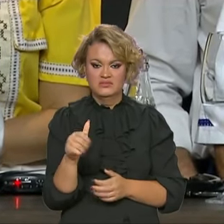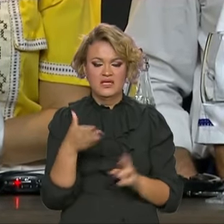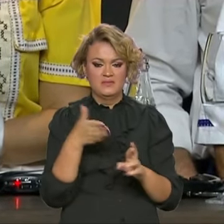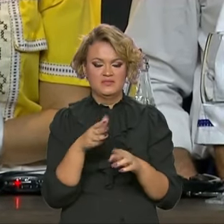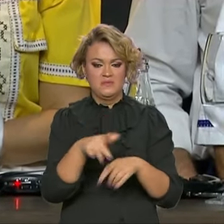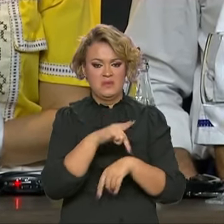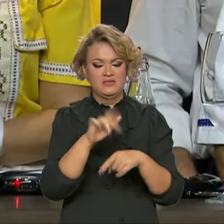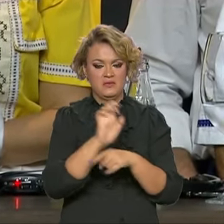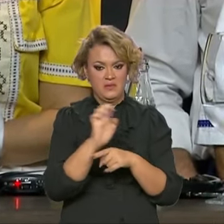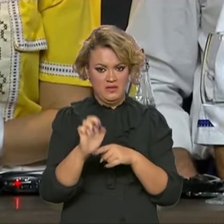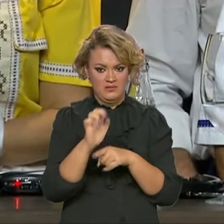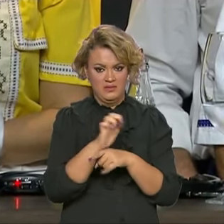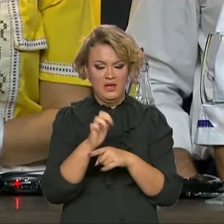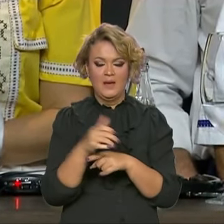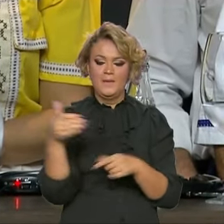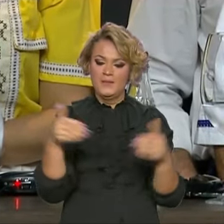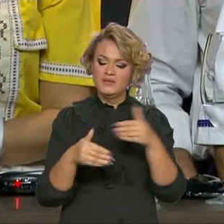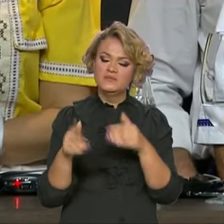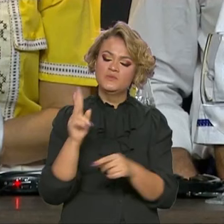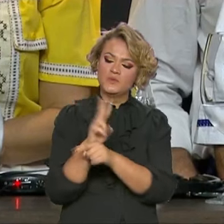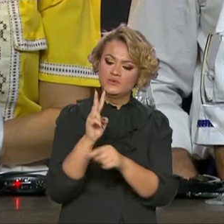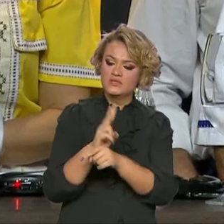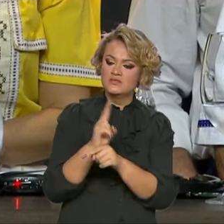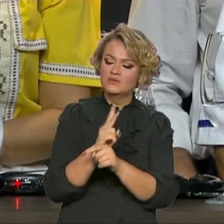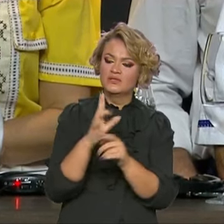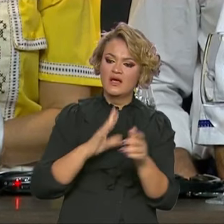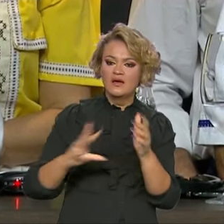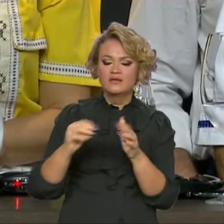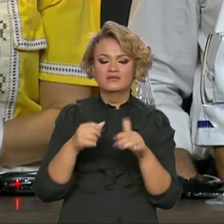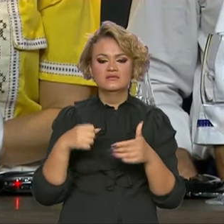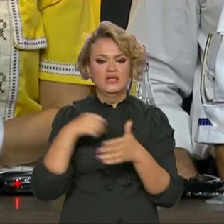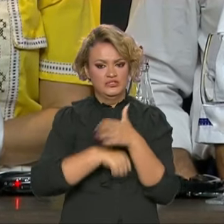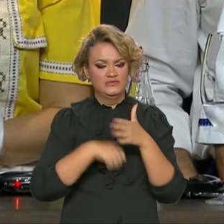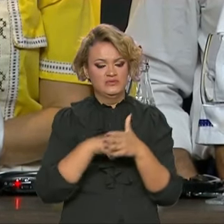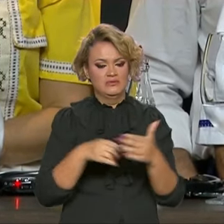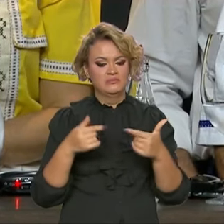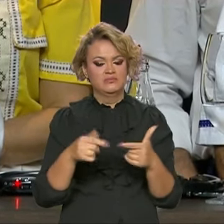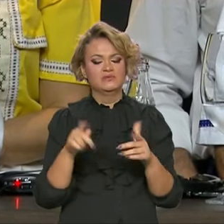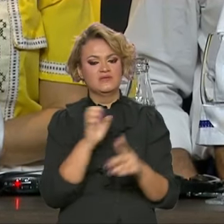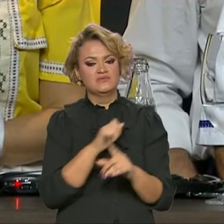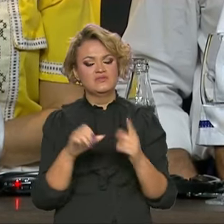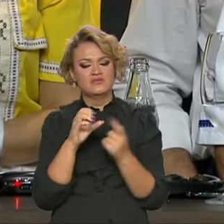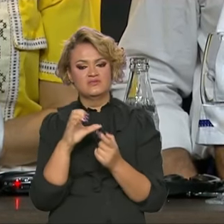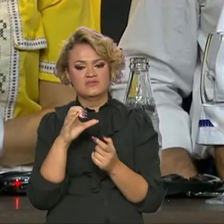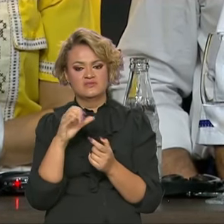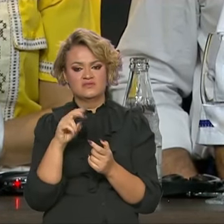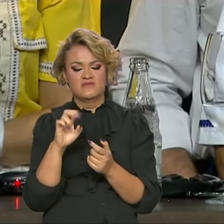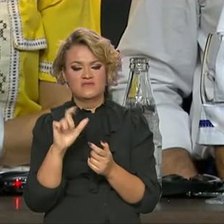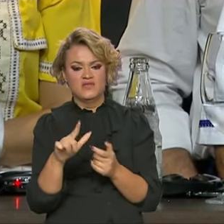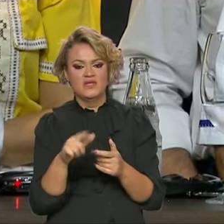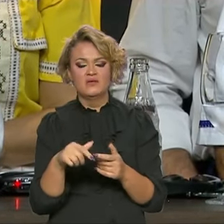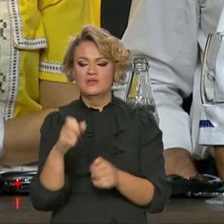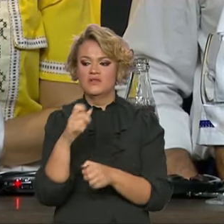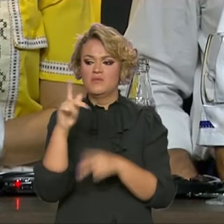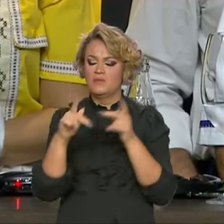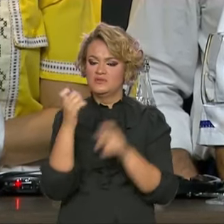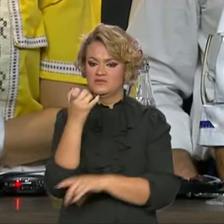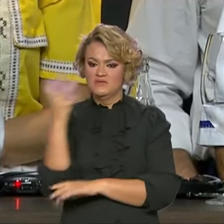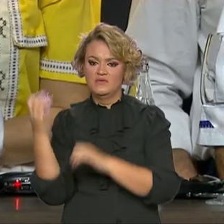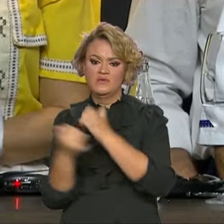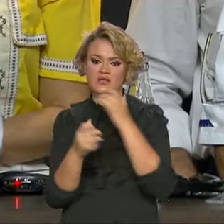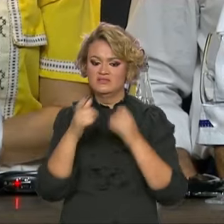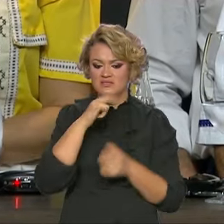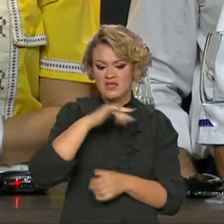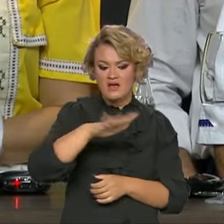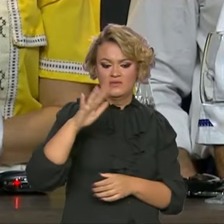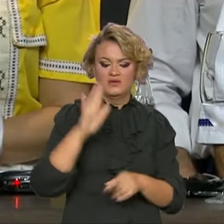Equador, a participação e a proteção do território dos ativistas da sociedade civil e dos povos das florestas e das águas